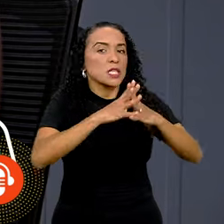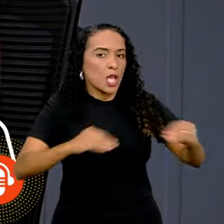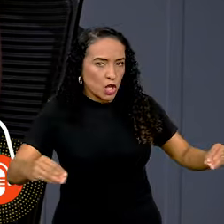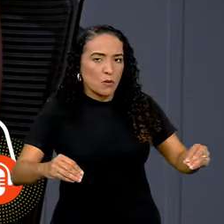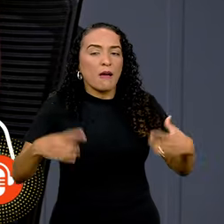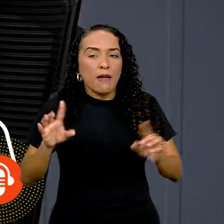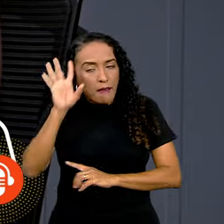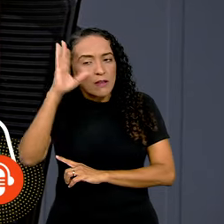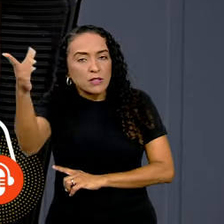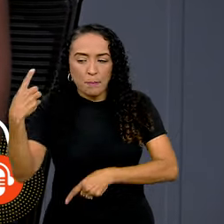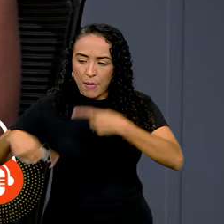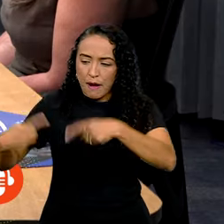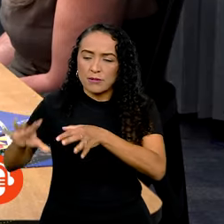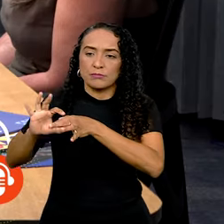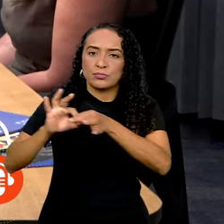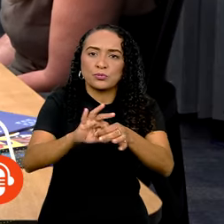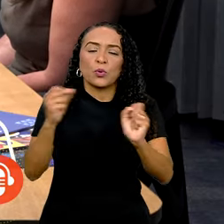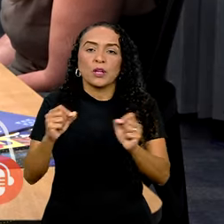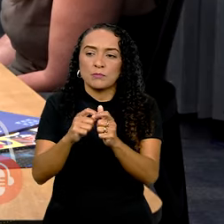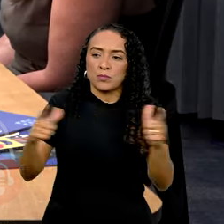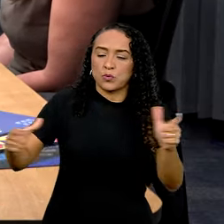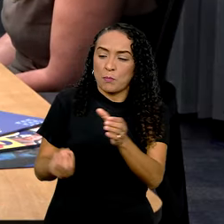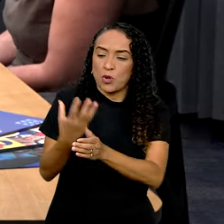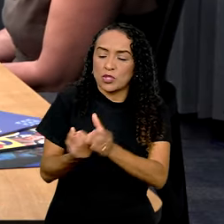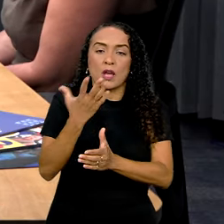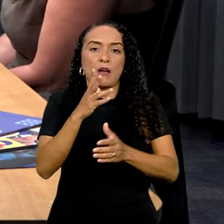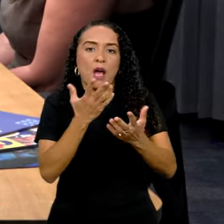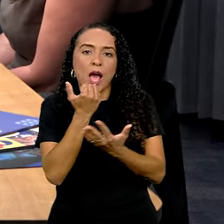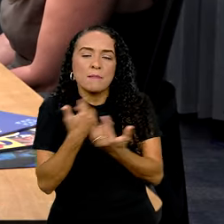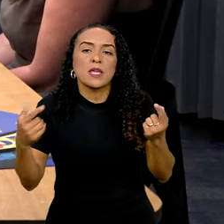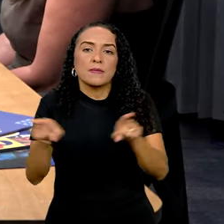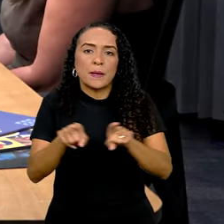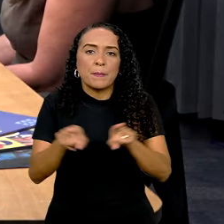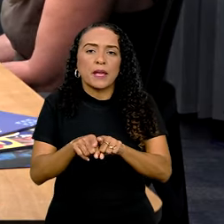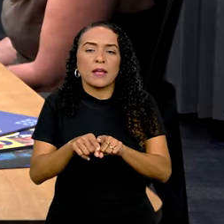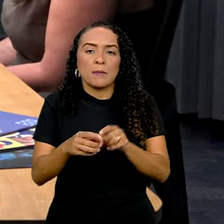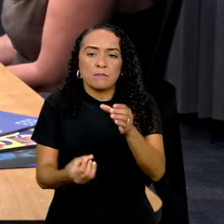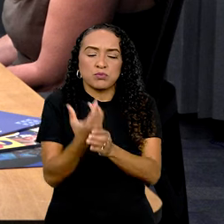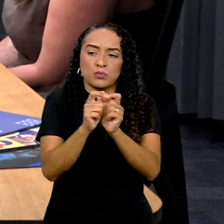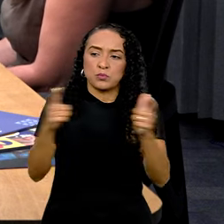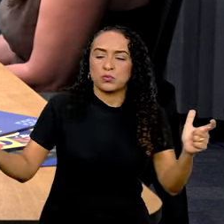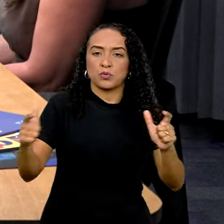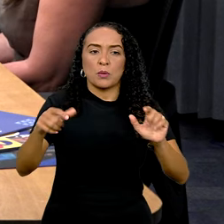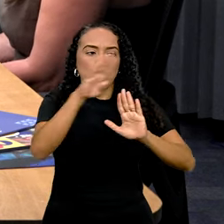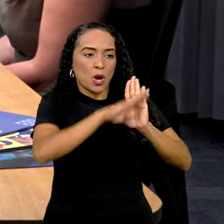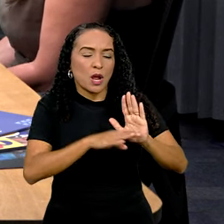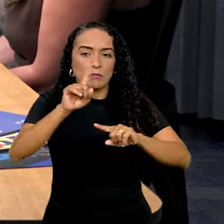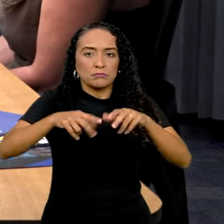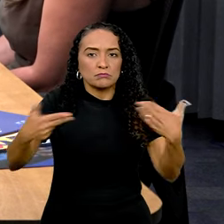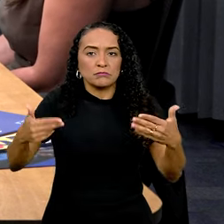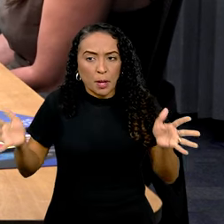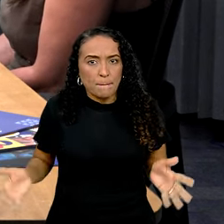Integradas né que vão desde a ampliação da produção de alimentos até a ampliação de programas de equipamentos que